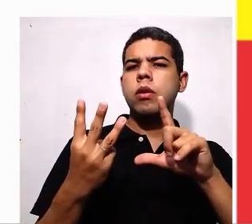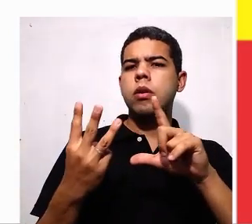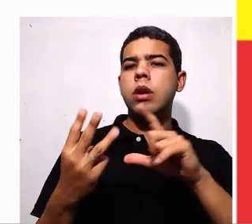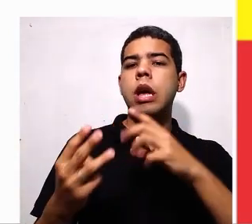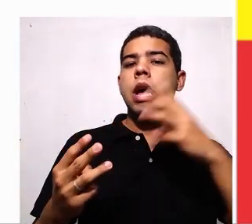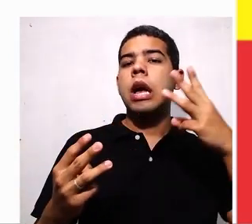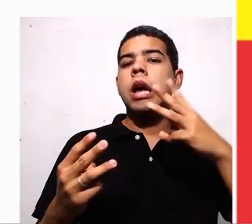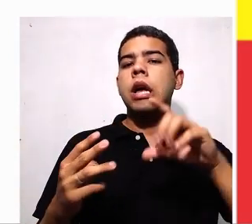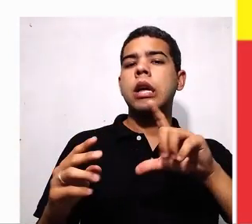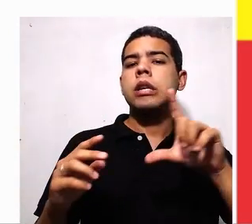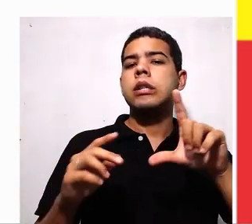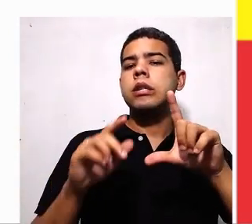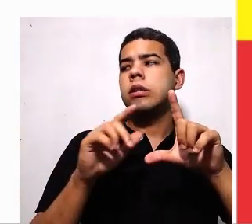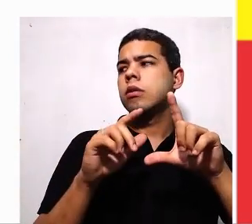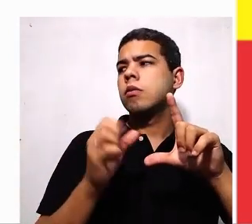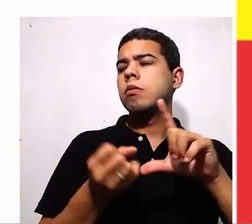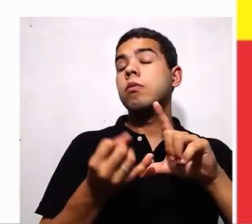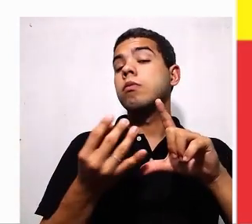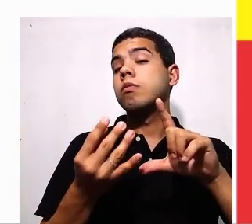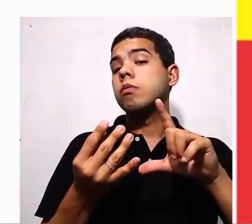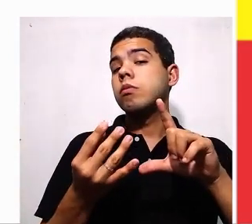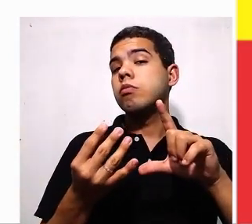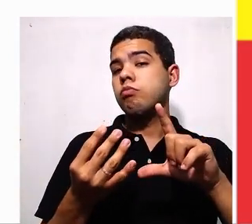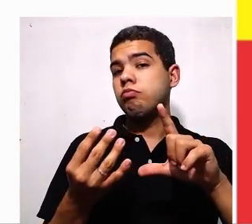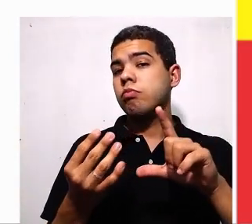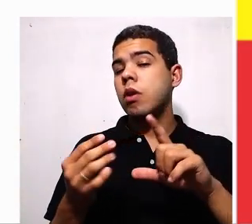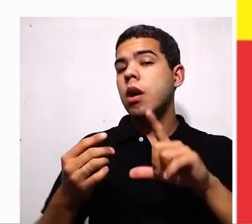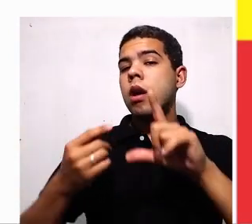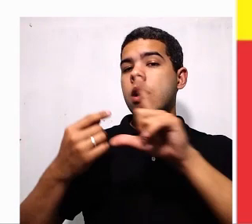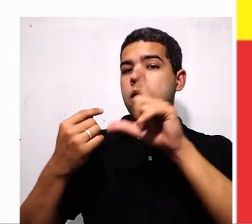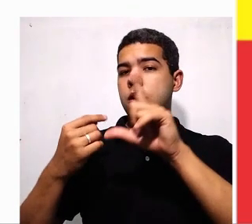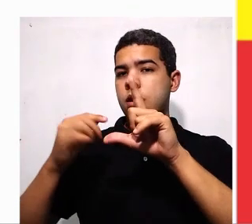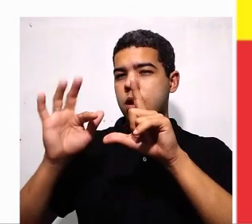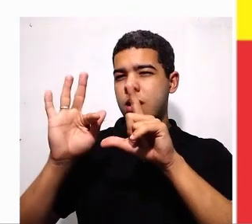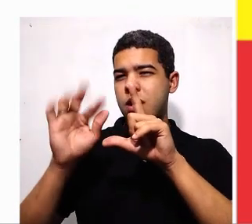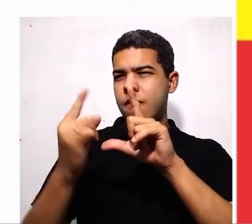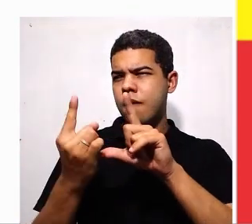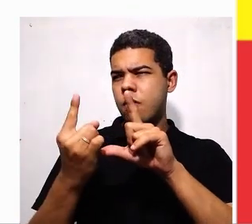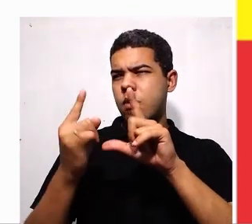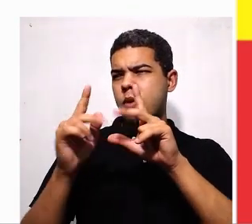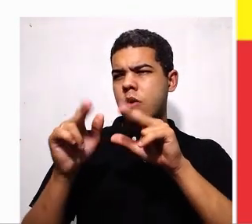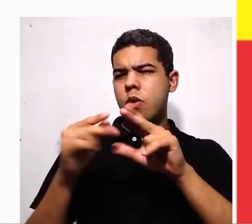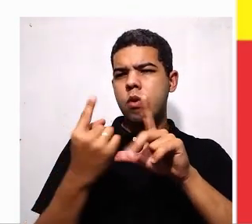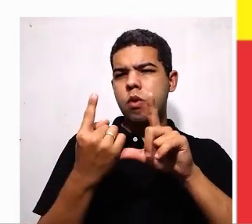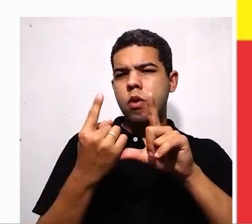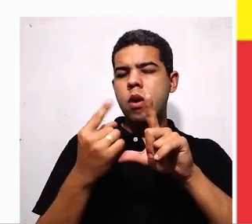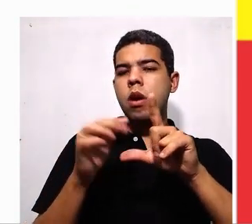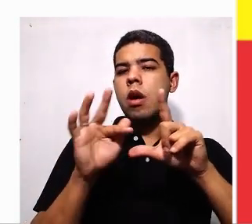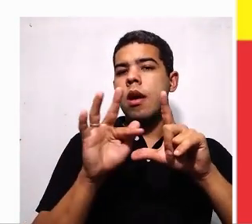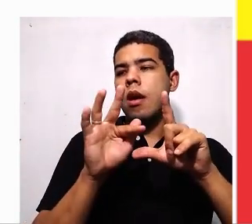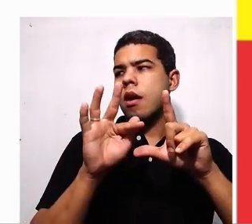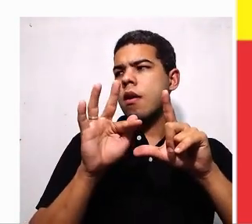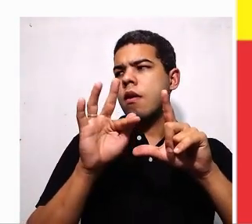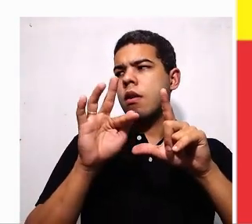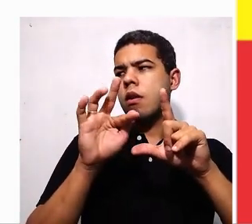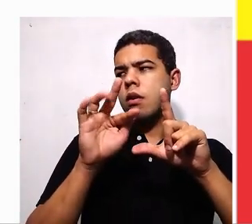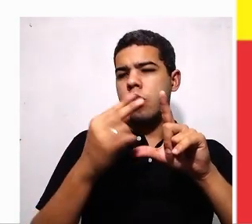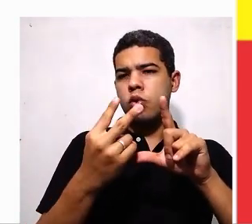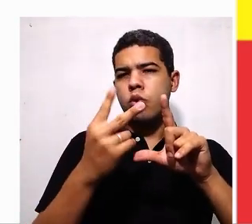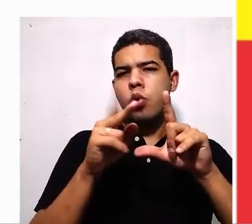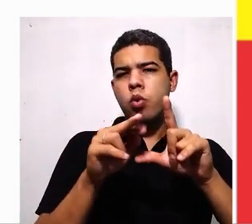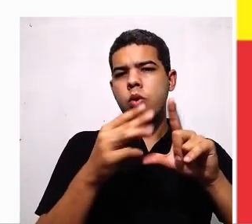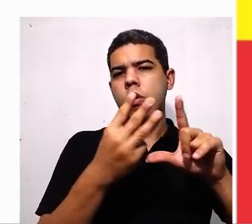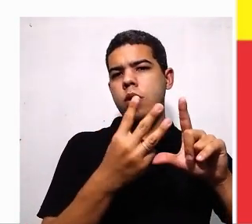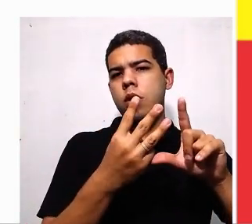aí. A primeira, F1 igual a 1. F2, que é a segunda, 3. F3 é igual